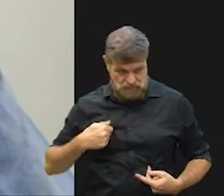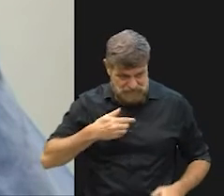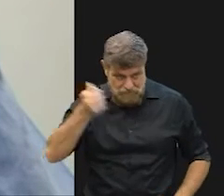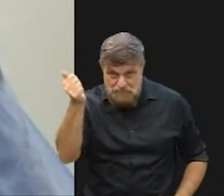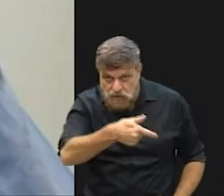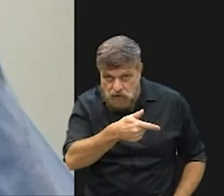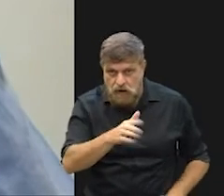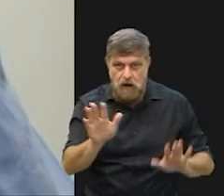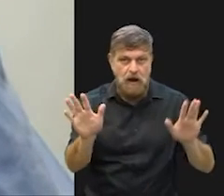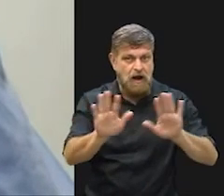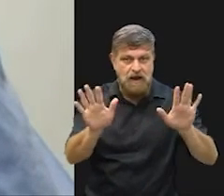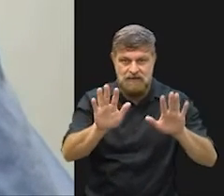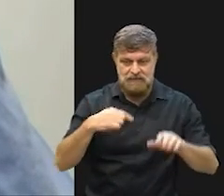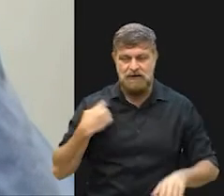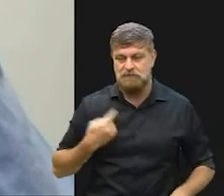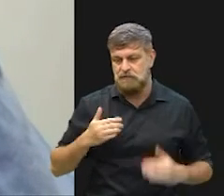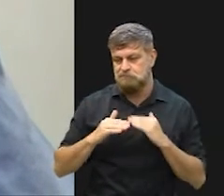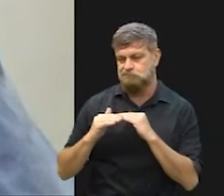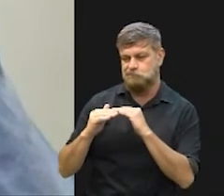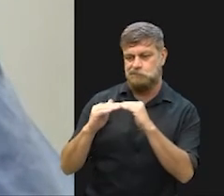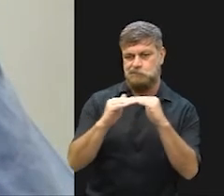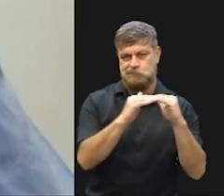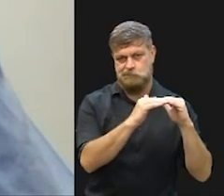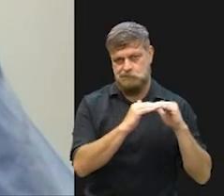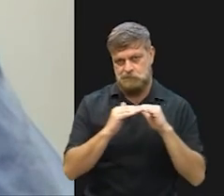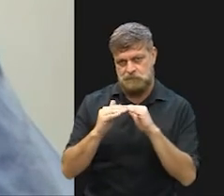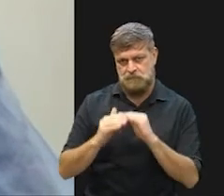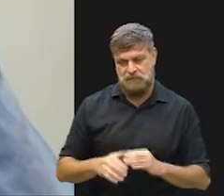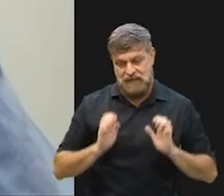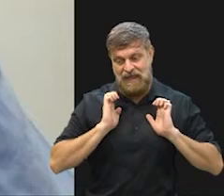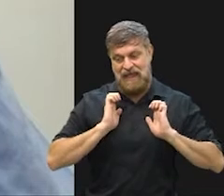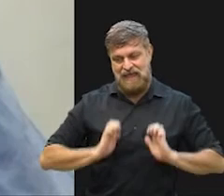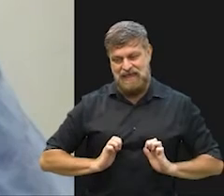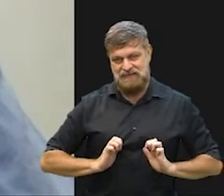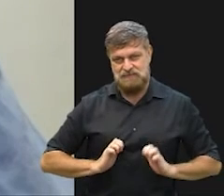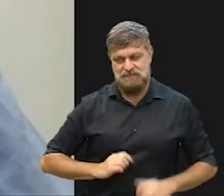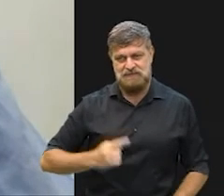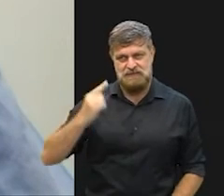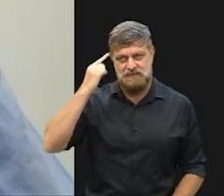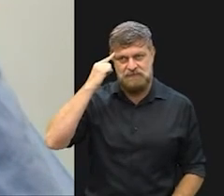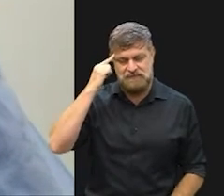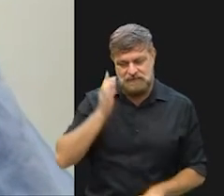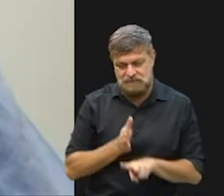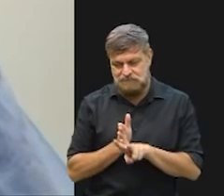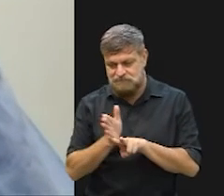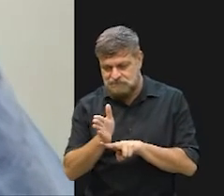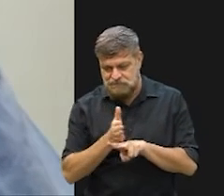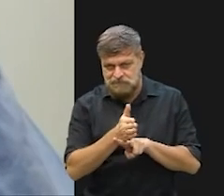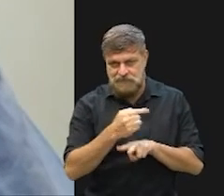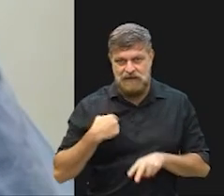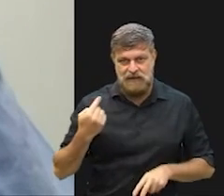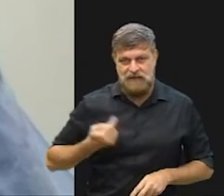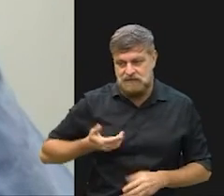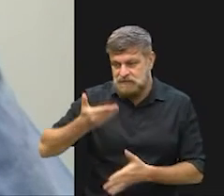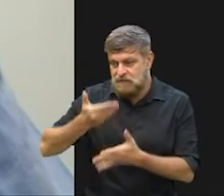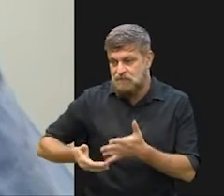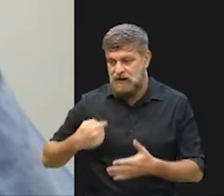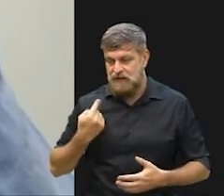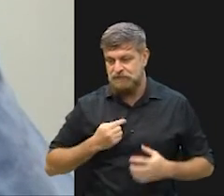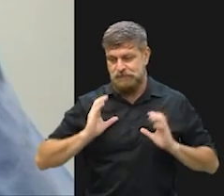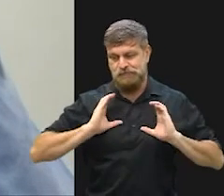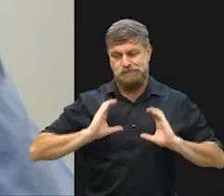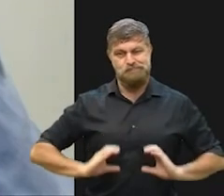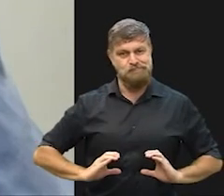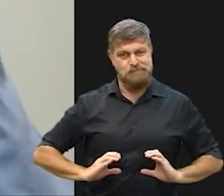animal nenhum. Esse é o ponto de vista ético, né? Nos dois pontos de vista a gente perde com o nosso comportamento atual,